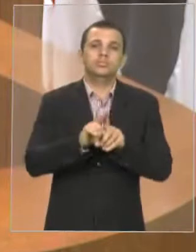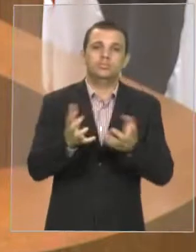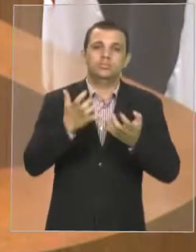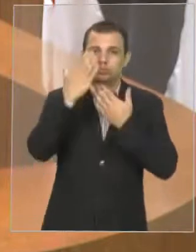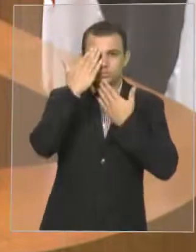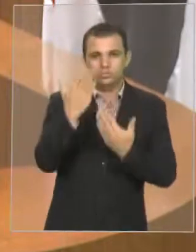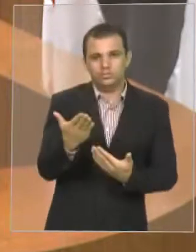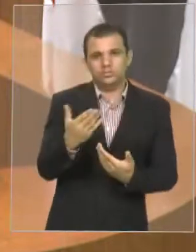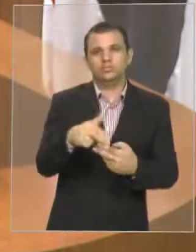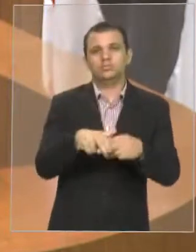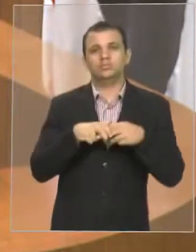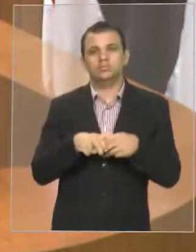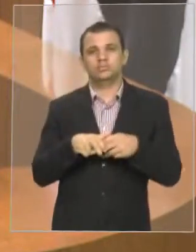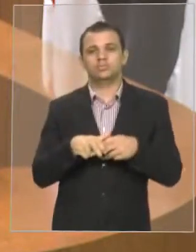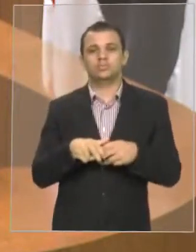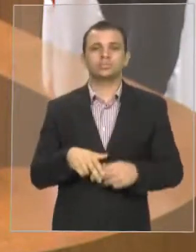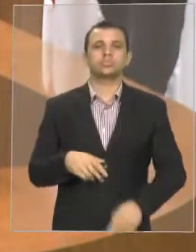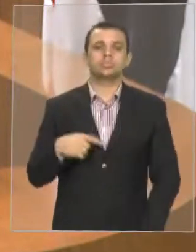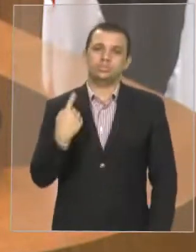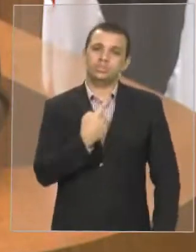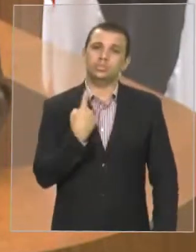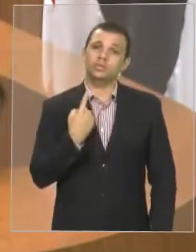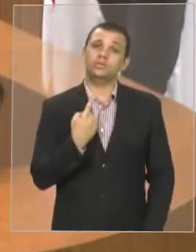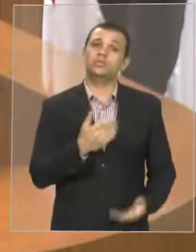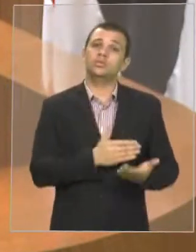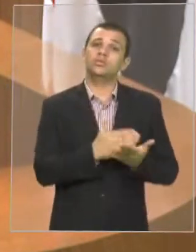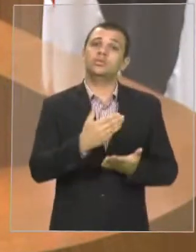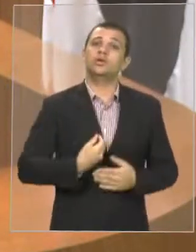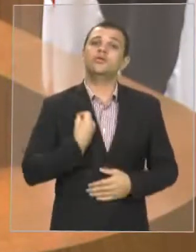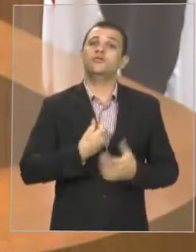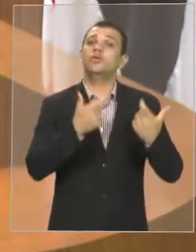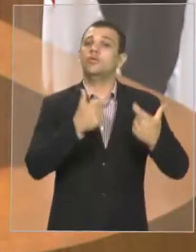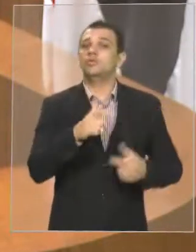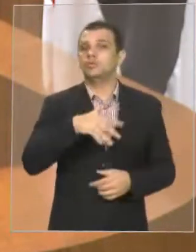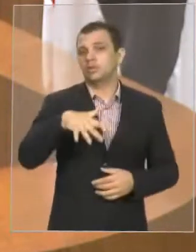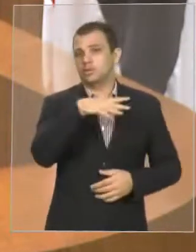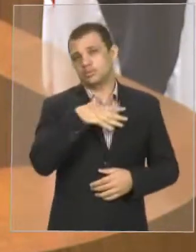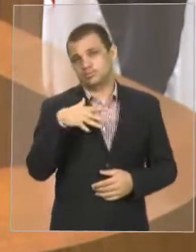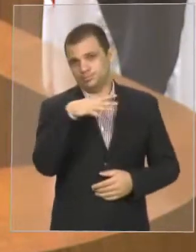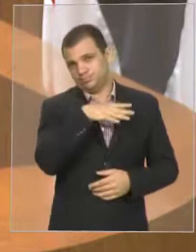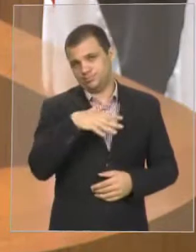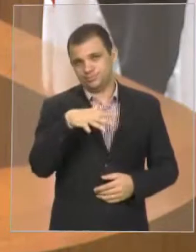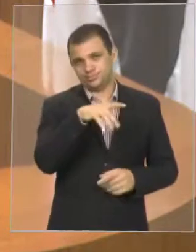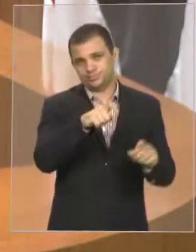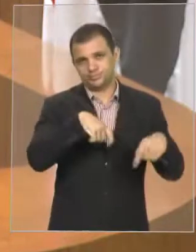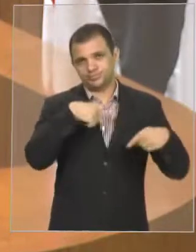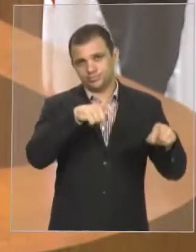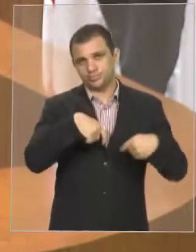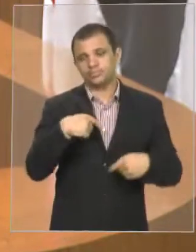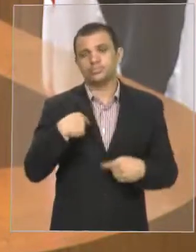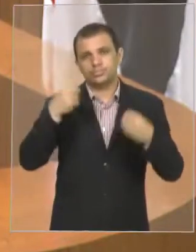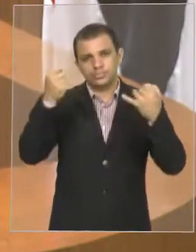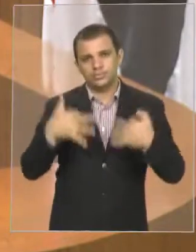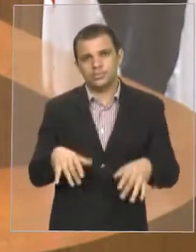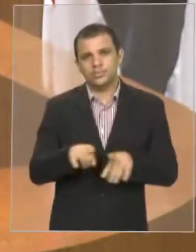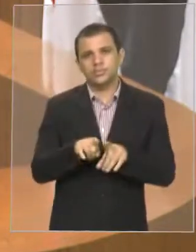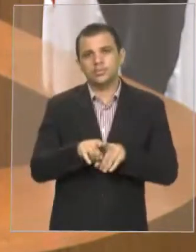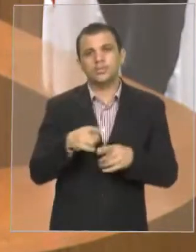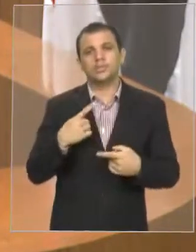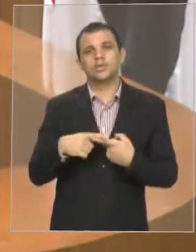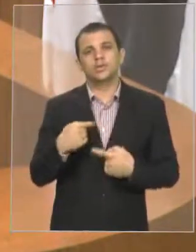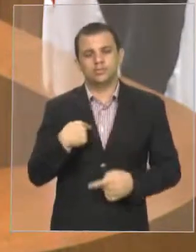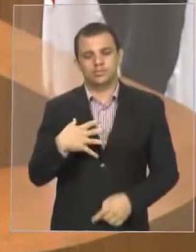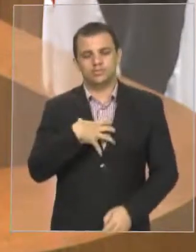porque a nossa origem é do campo. Eu ali falei, inclusive, que estava honrado duplamente por